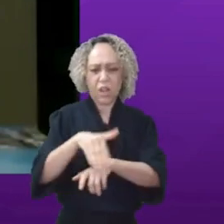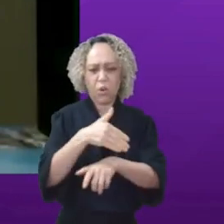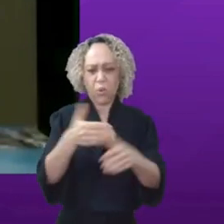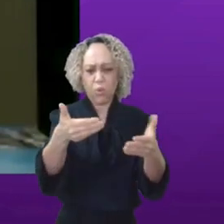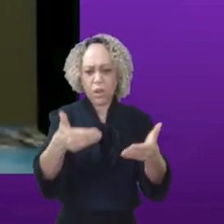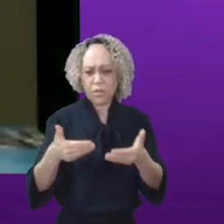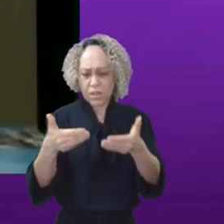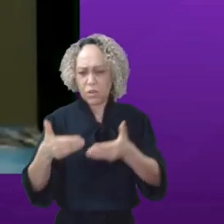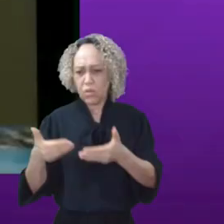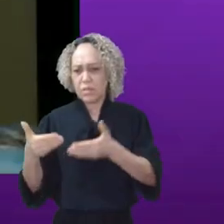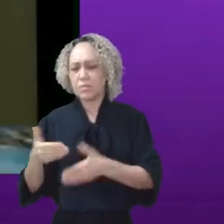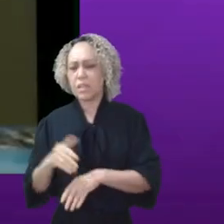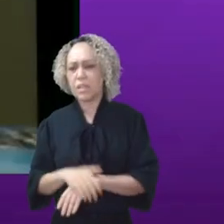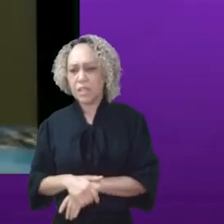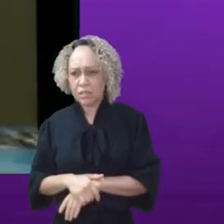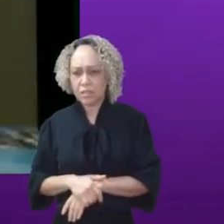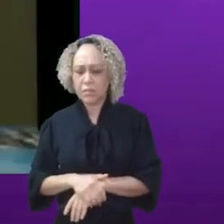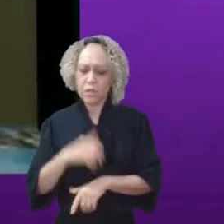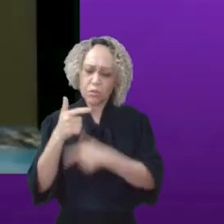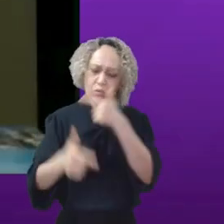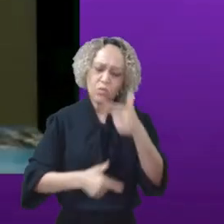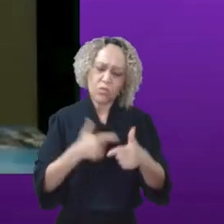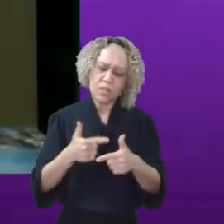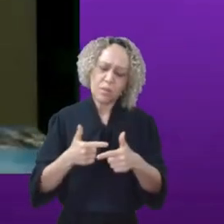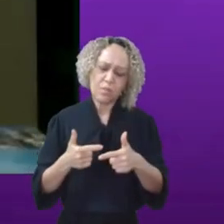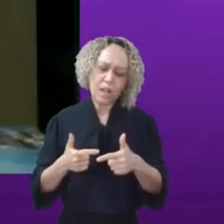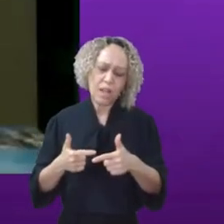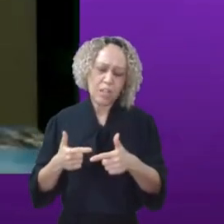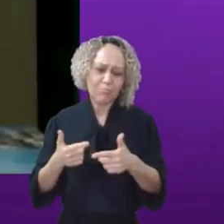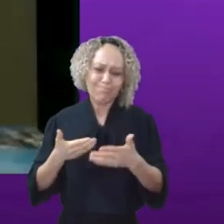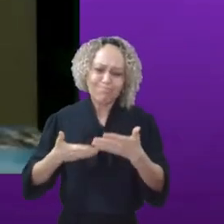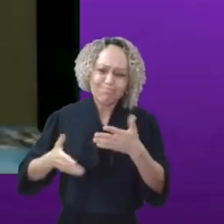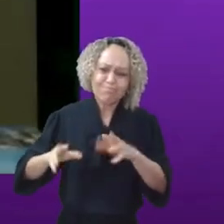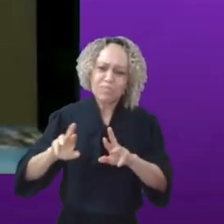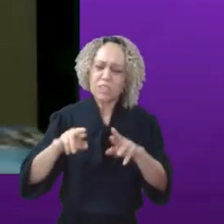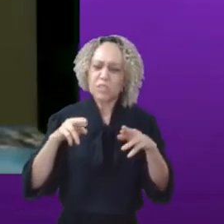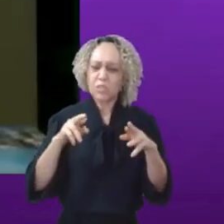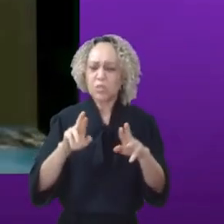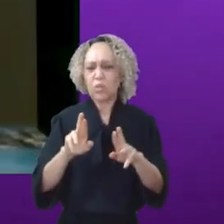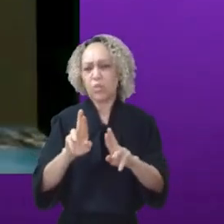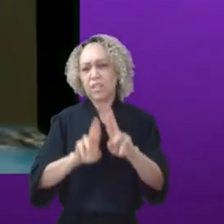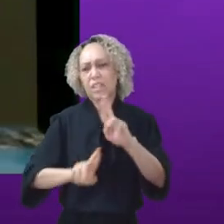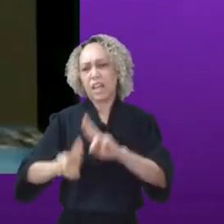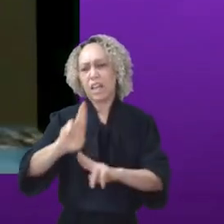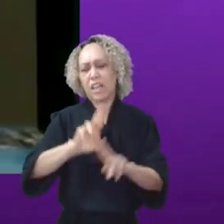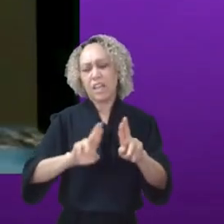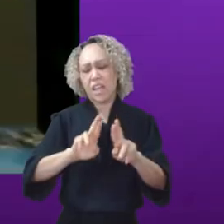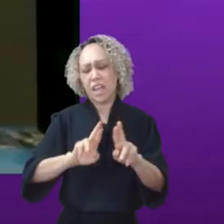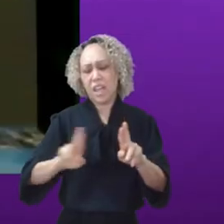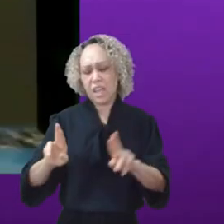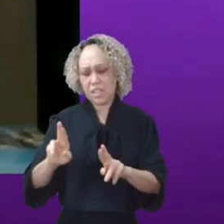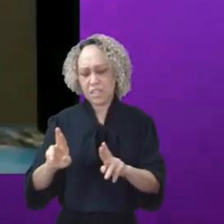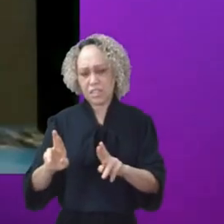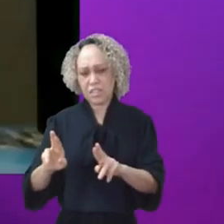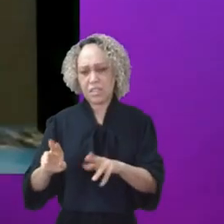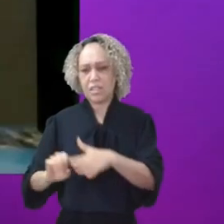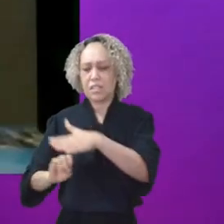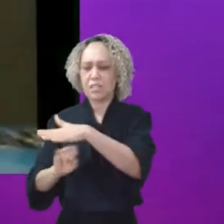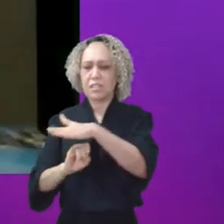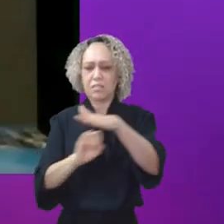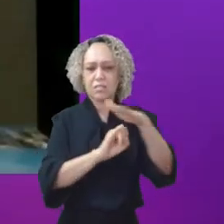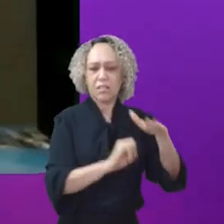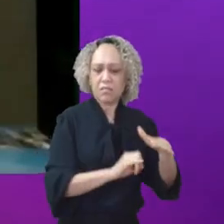do trabalho e do atendimento de toda a rede de entidades não governamentais que já atuavam na